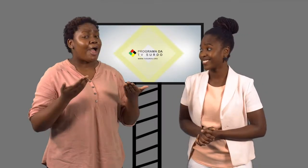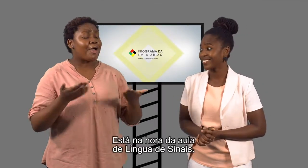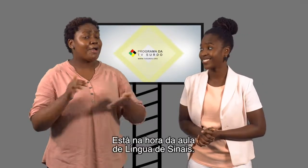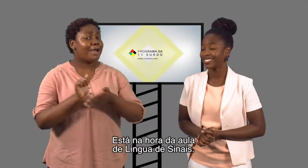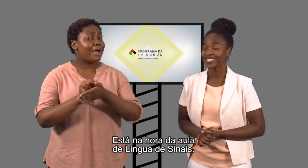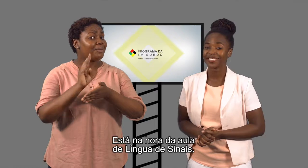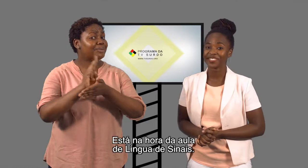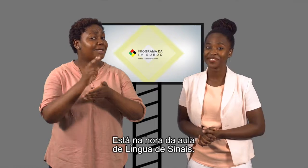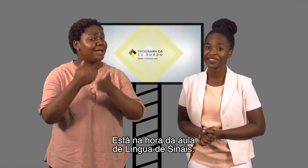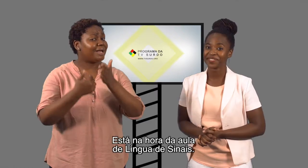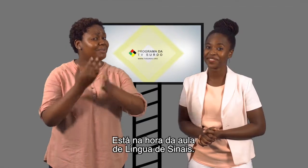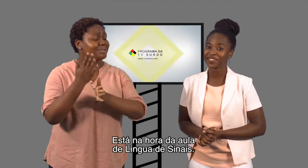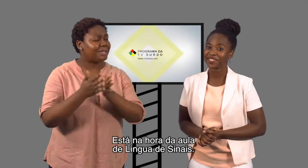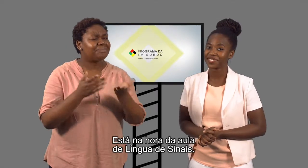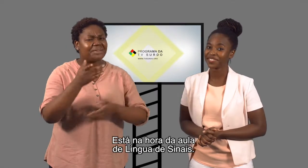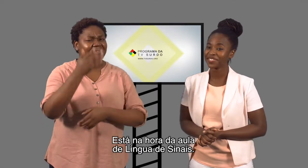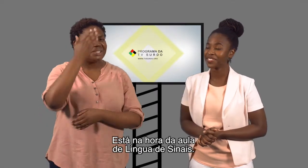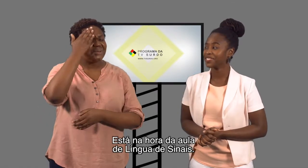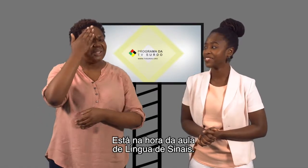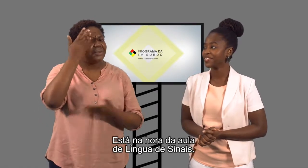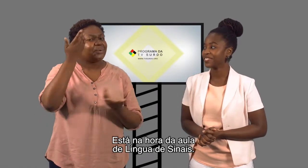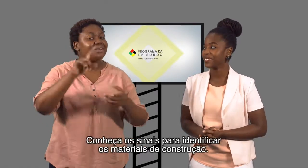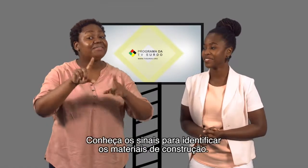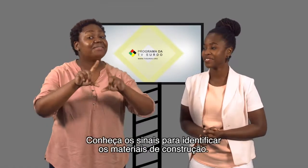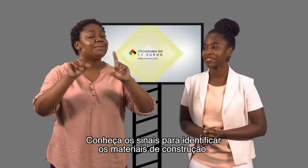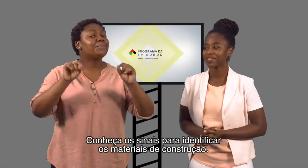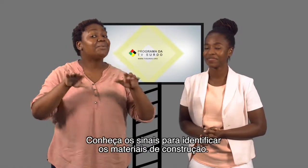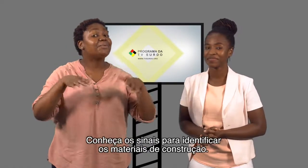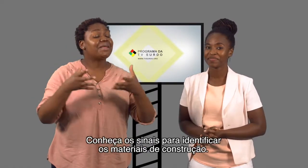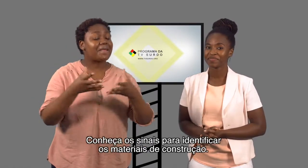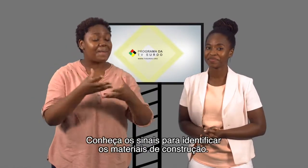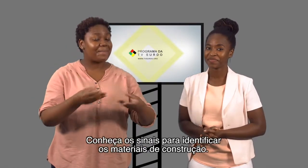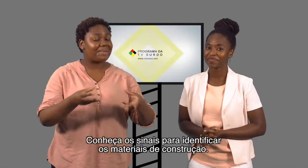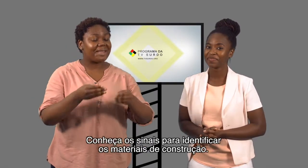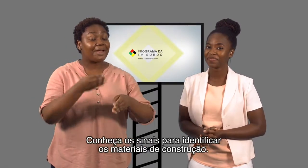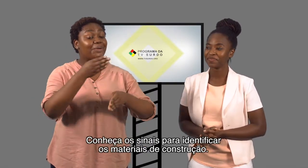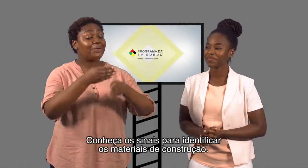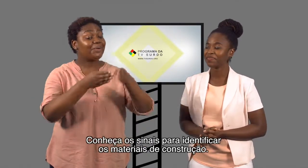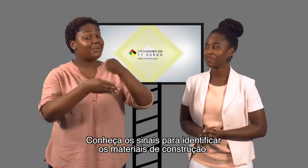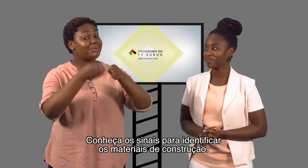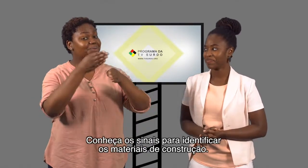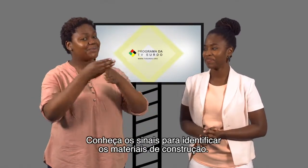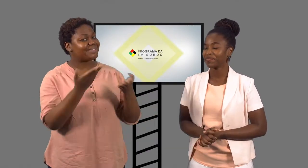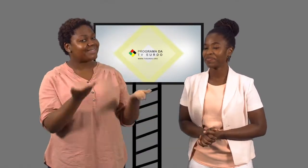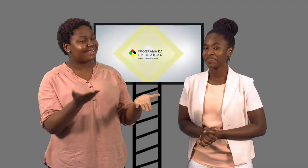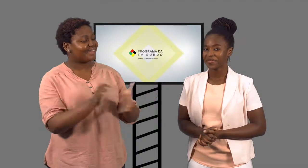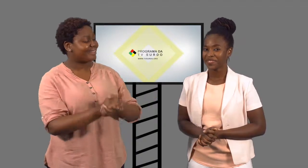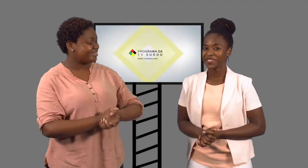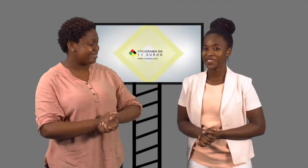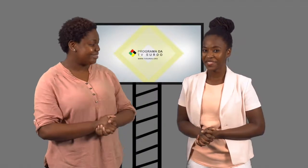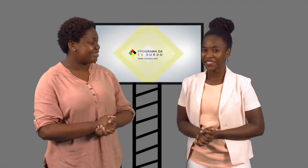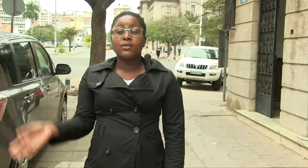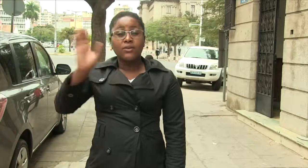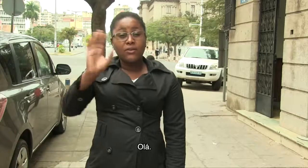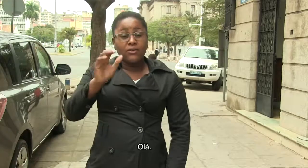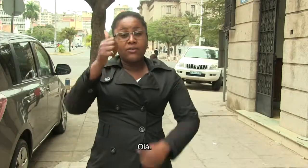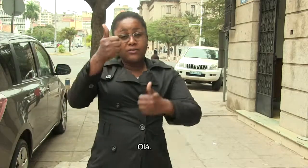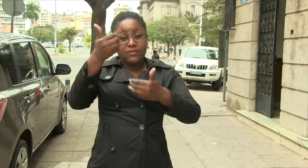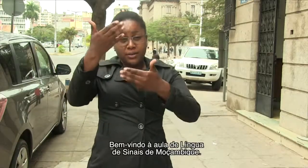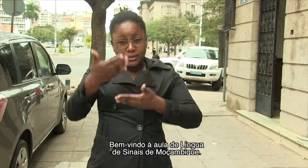está na hora da aula de língua de sinais conheça os sinais para identificar os materiais de construção